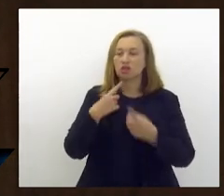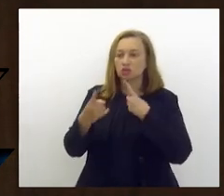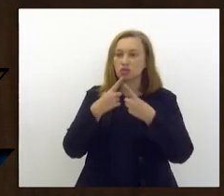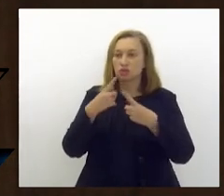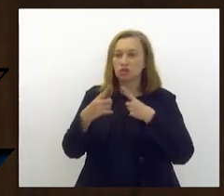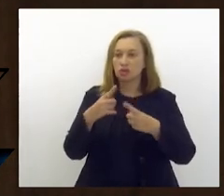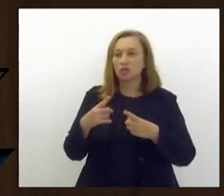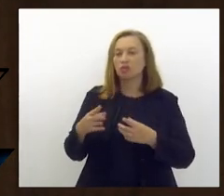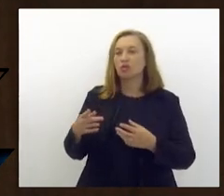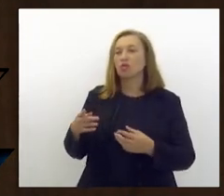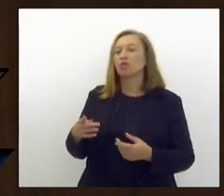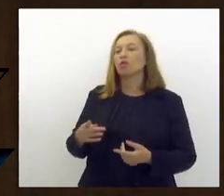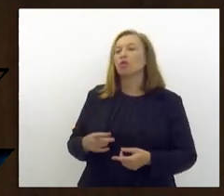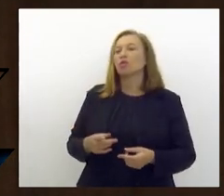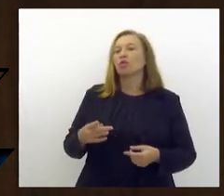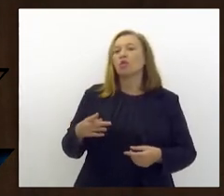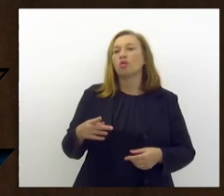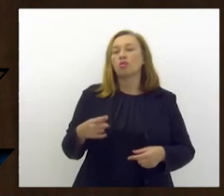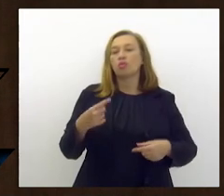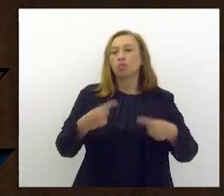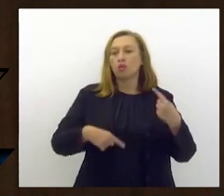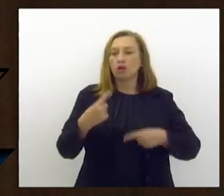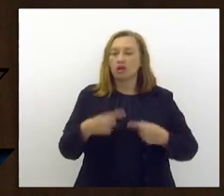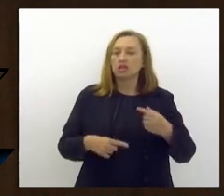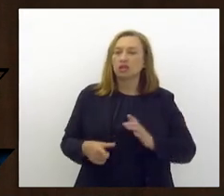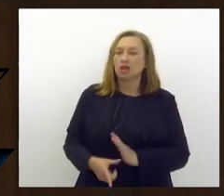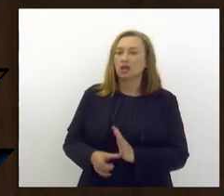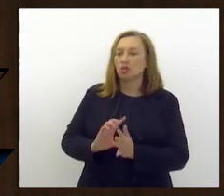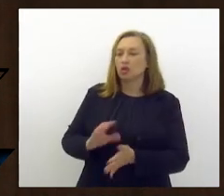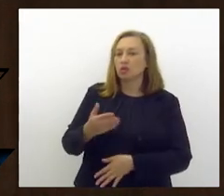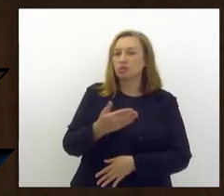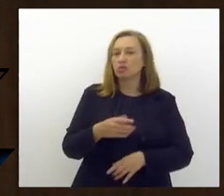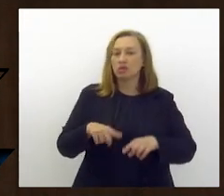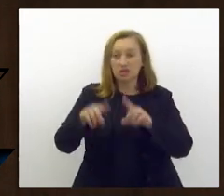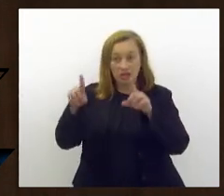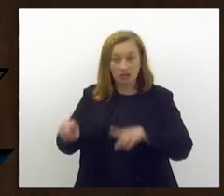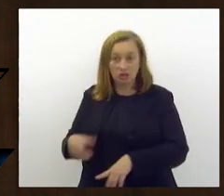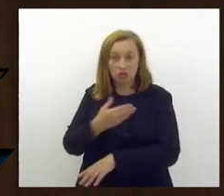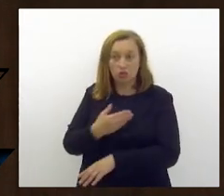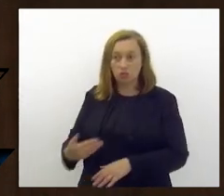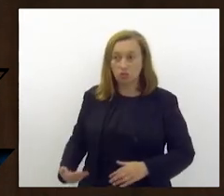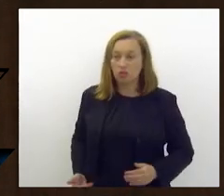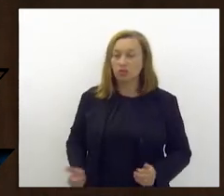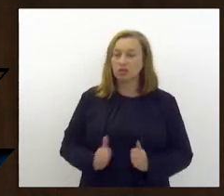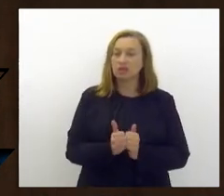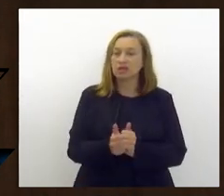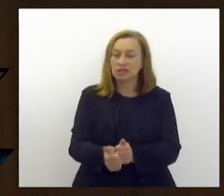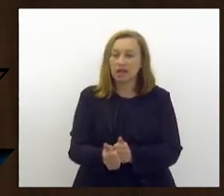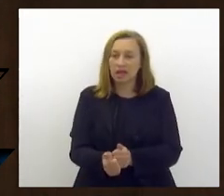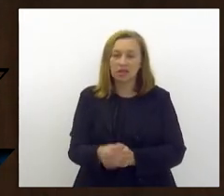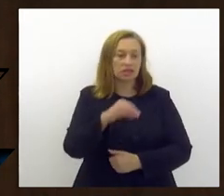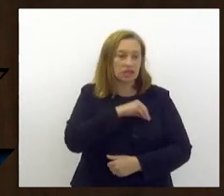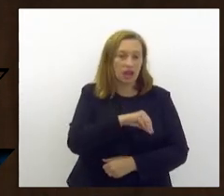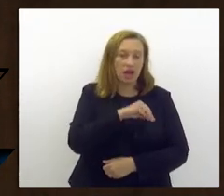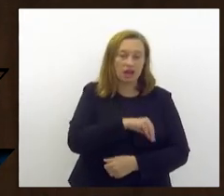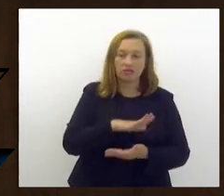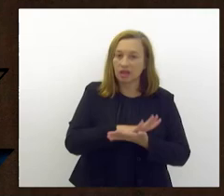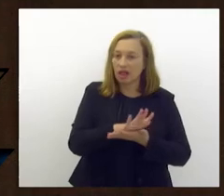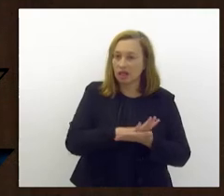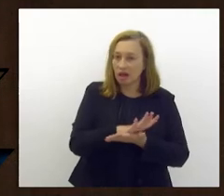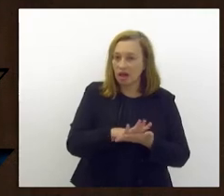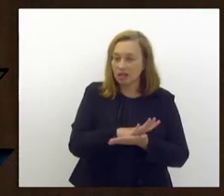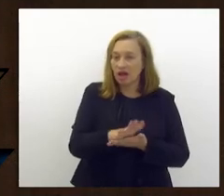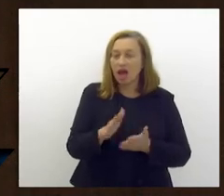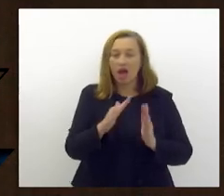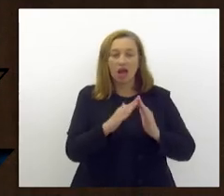políticos antecipados, enquanto o servidor público segue sem a sua recomposição salarial, enquanto